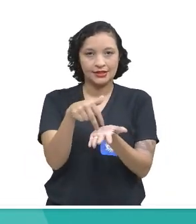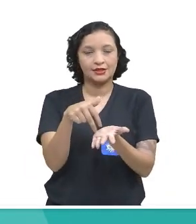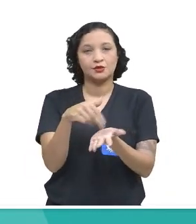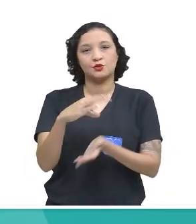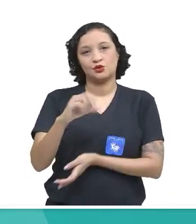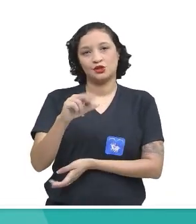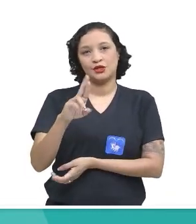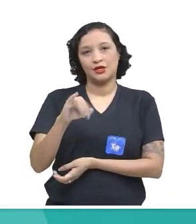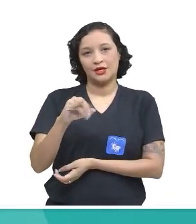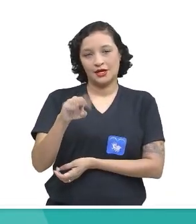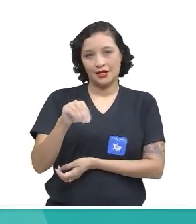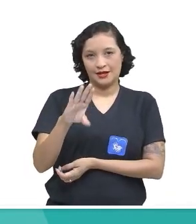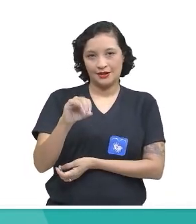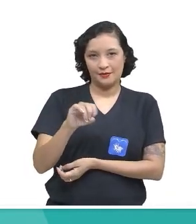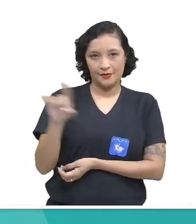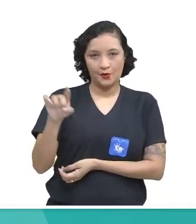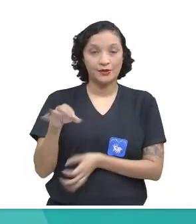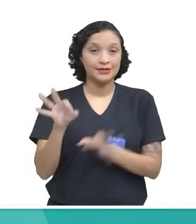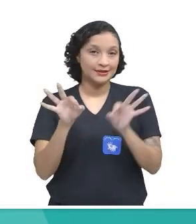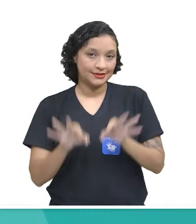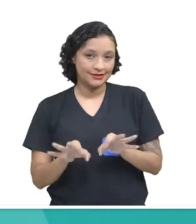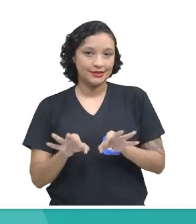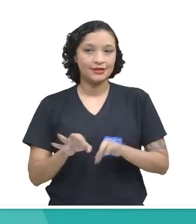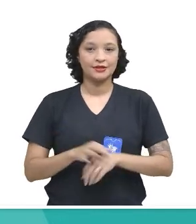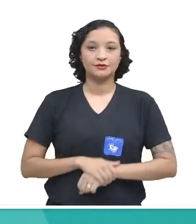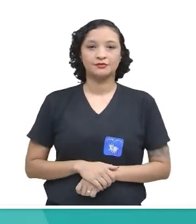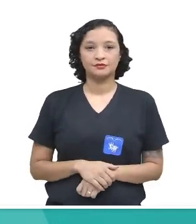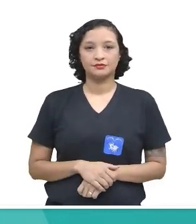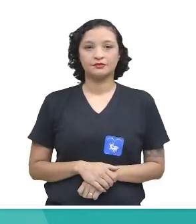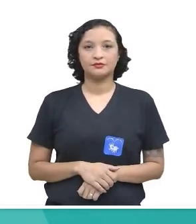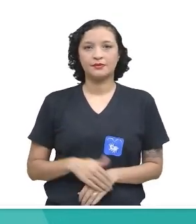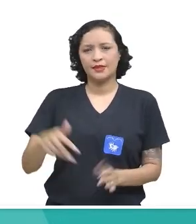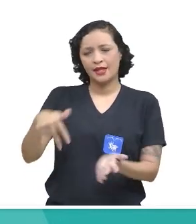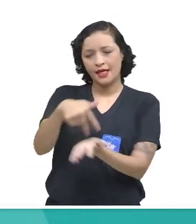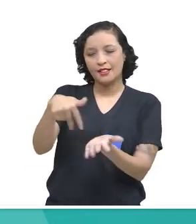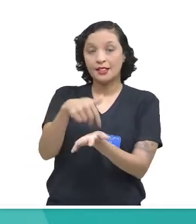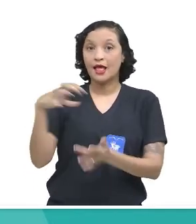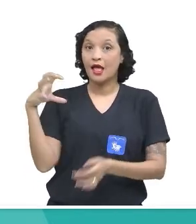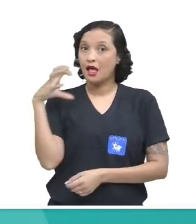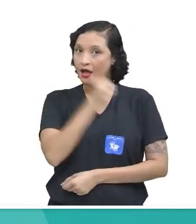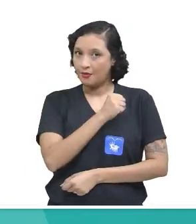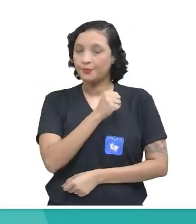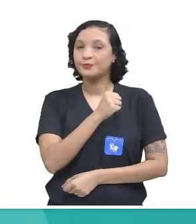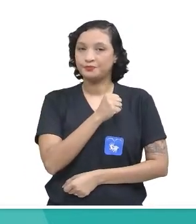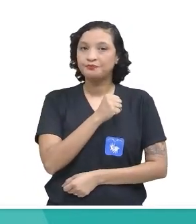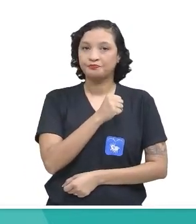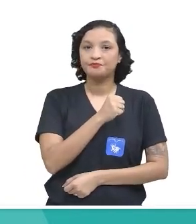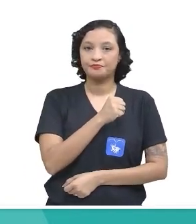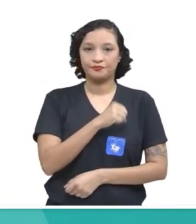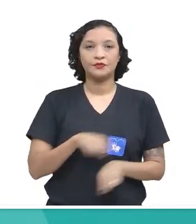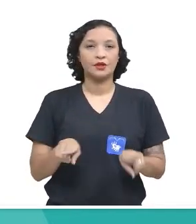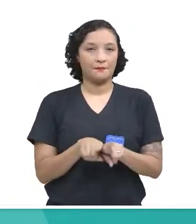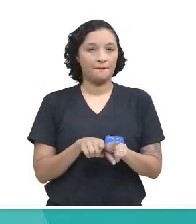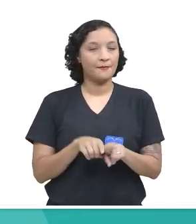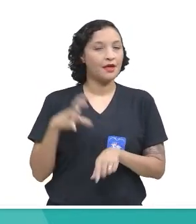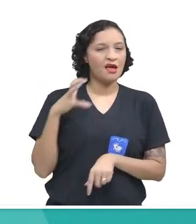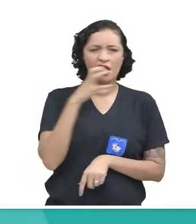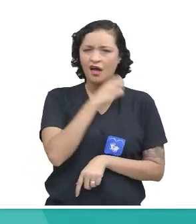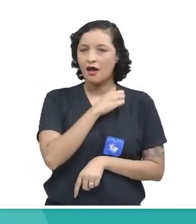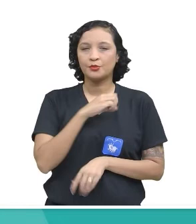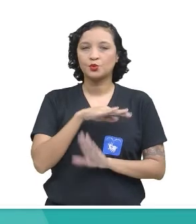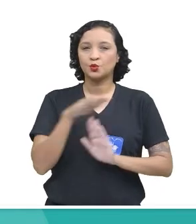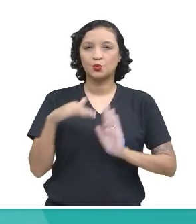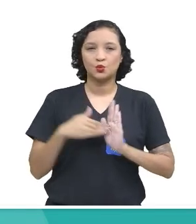carimbó. Tá certo? E a dança é uma dança ligeira, com um passo também bastante ligeiro.